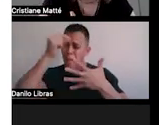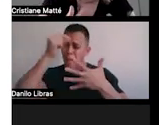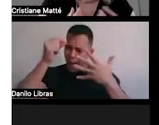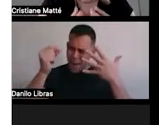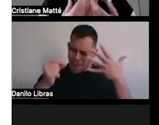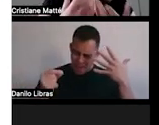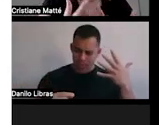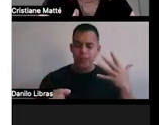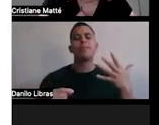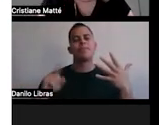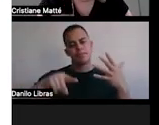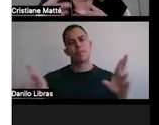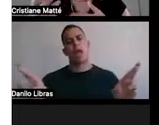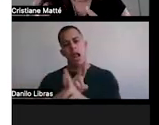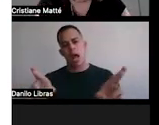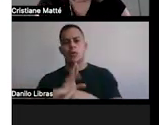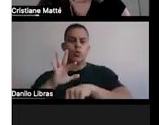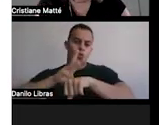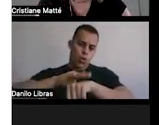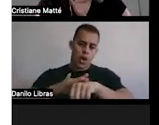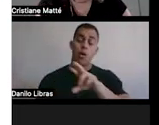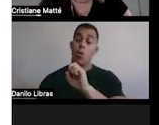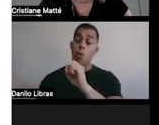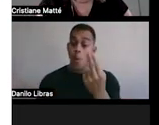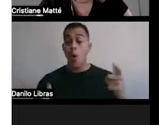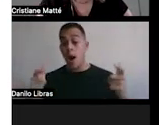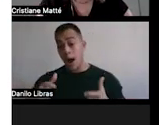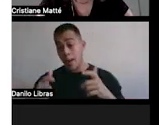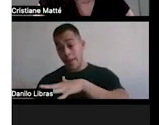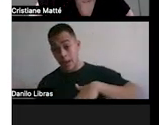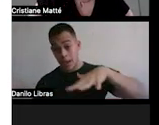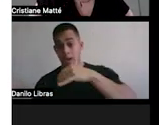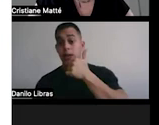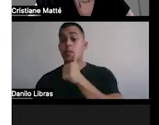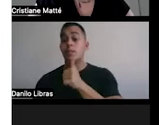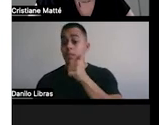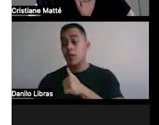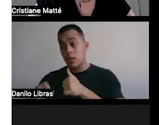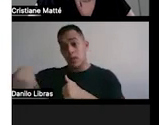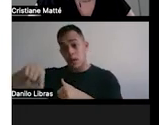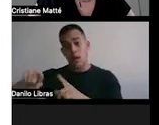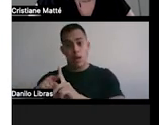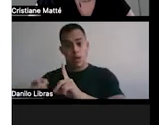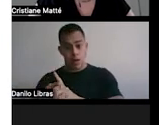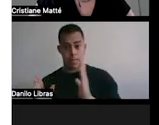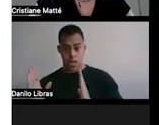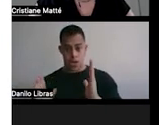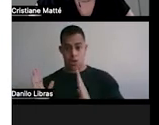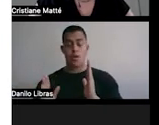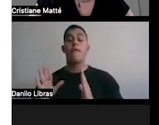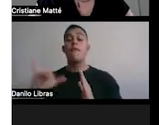ou relacionadas a uma doença, ou então relacionadas ao ambiente em que essas mães estão expostas durante a gestação, elas vão levar